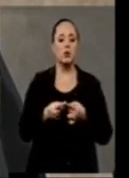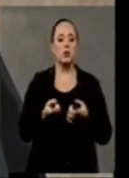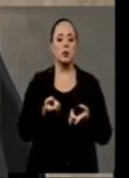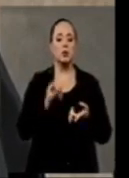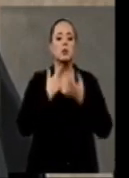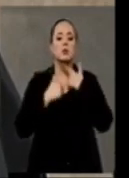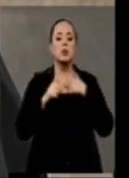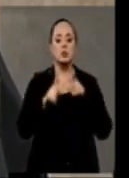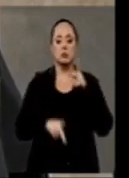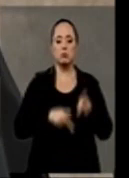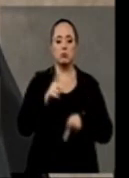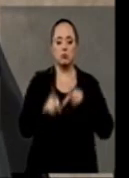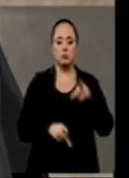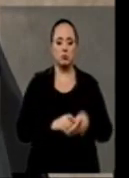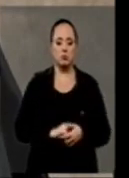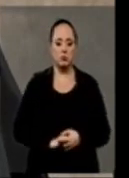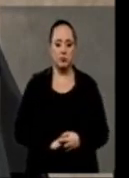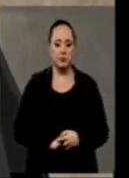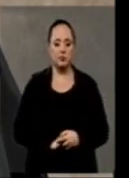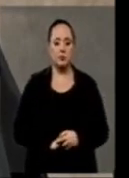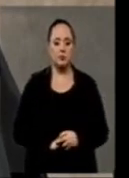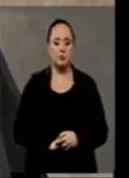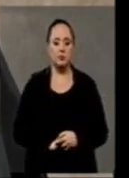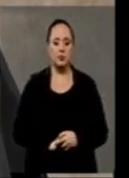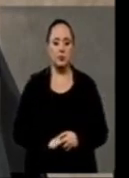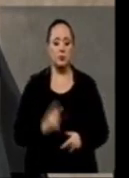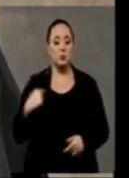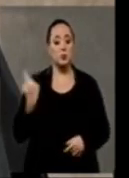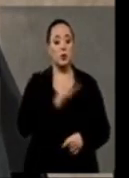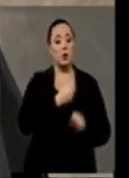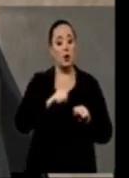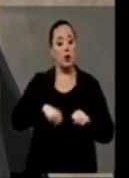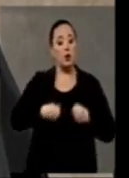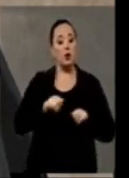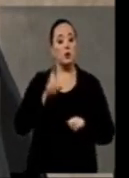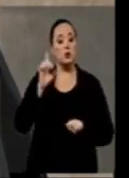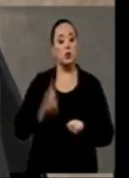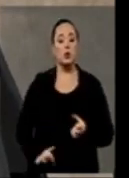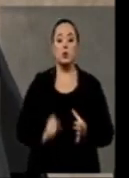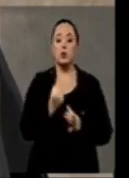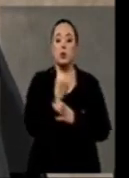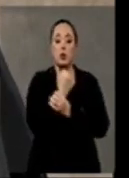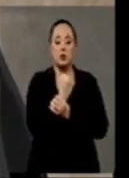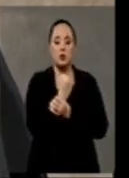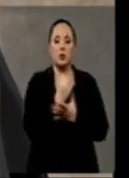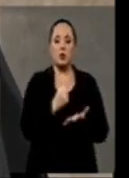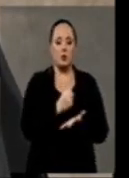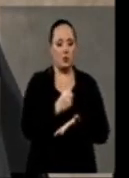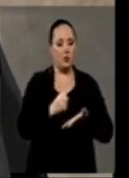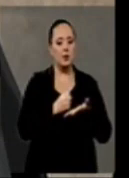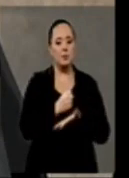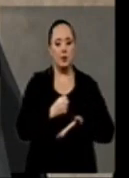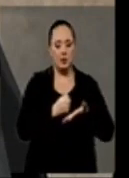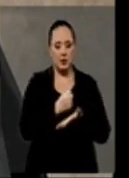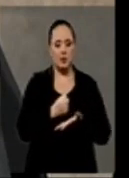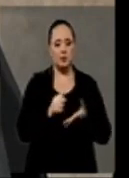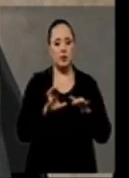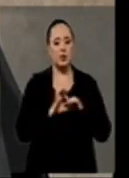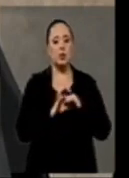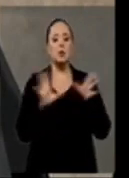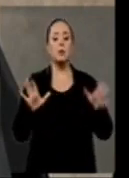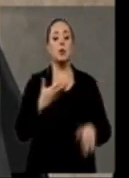popular somos os defensores dos direitos e garantias fundamentais das liberdades